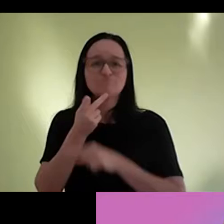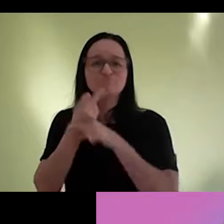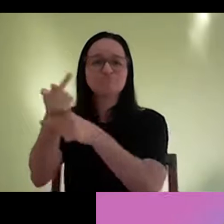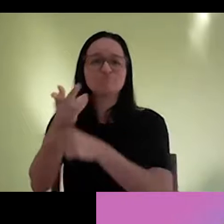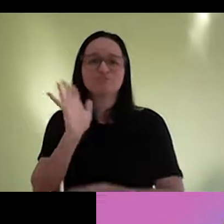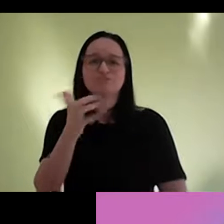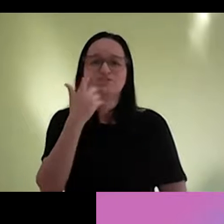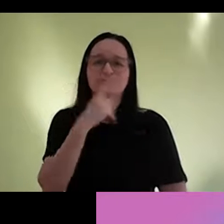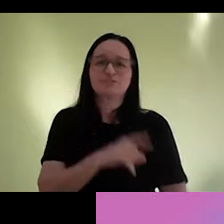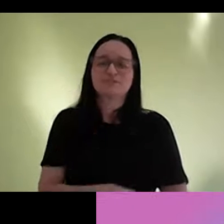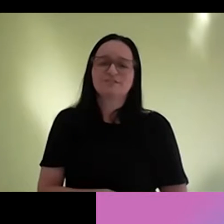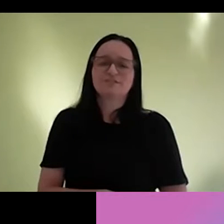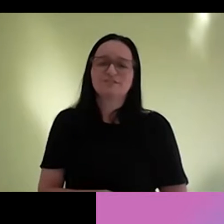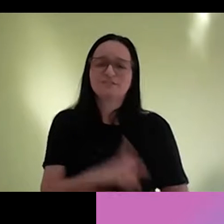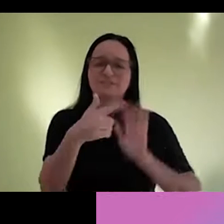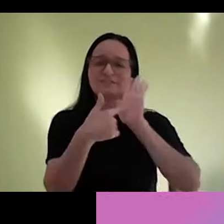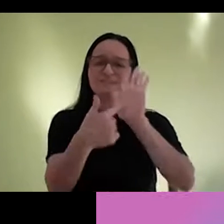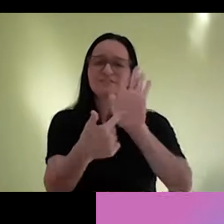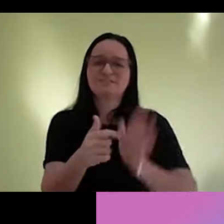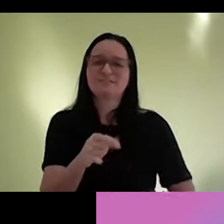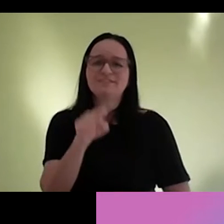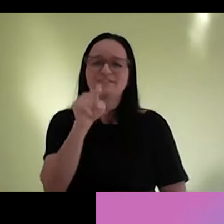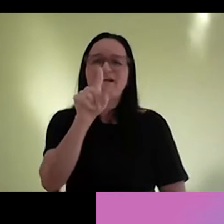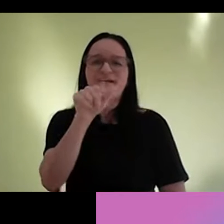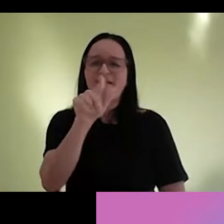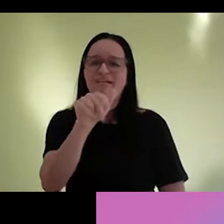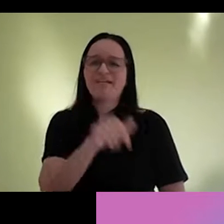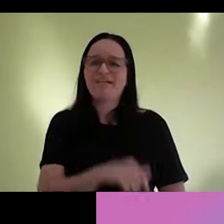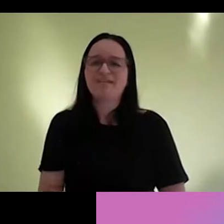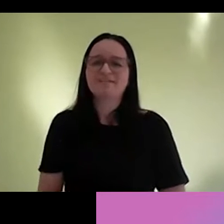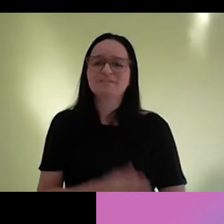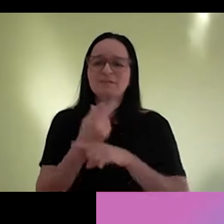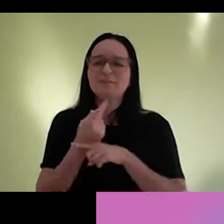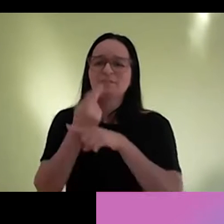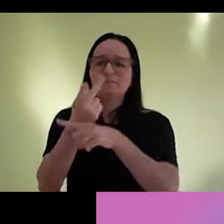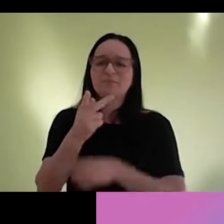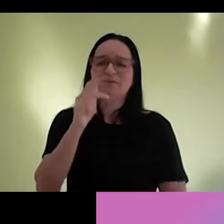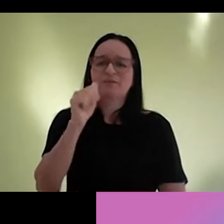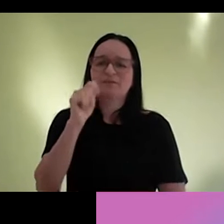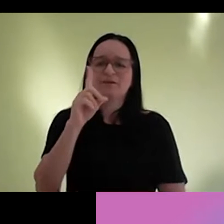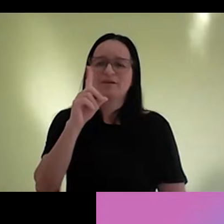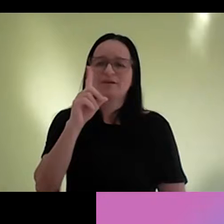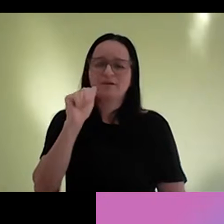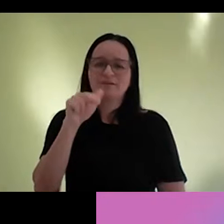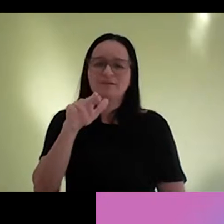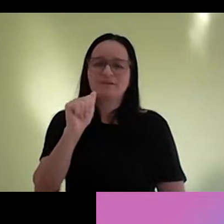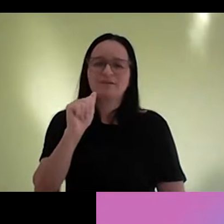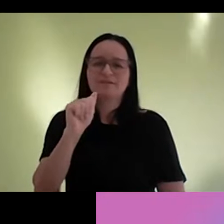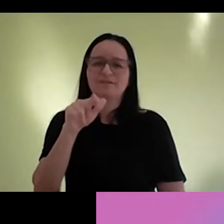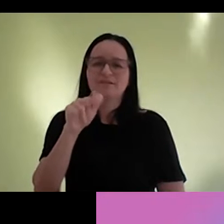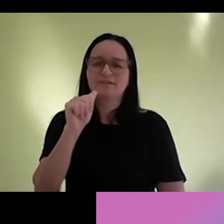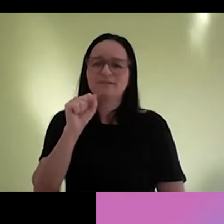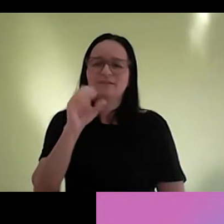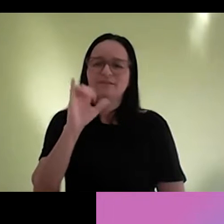aqui eu vou mostrar é esse aqui me procurem como Adriana Nascimento e vocês vão me